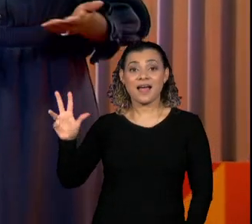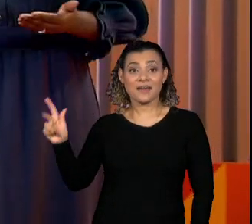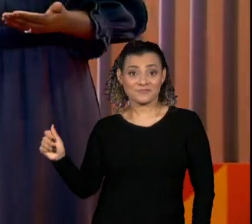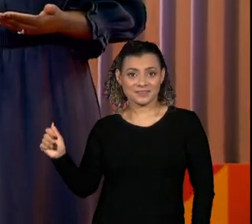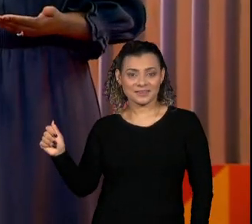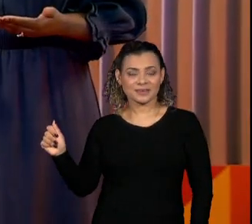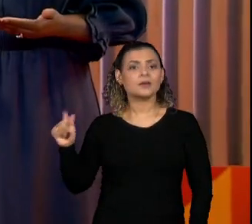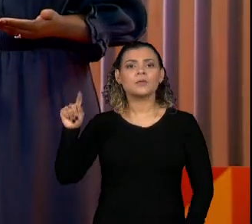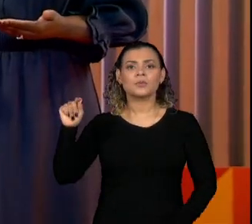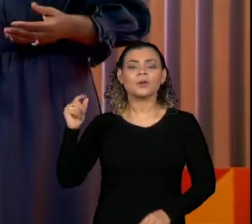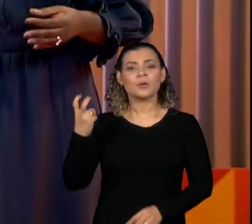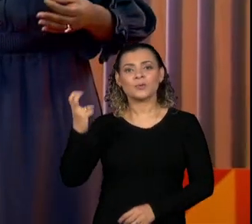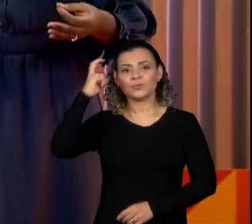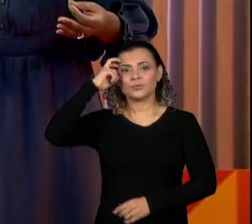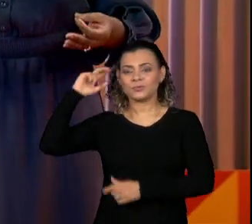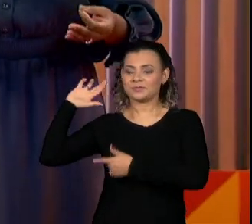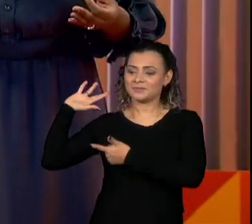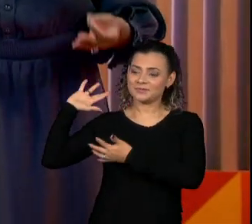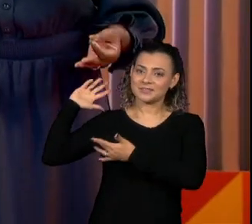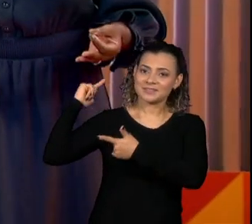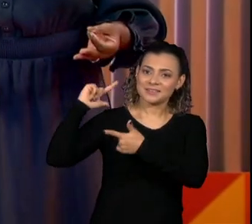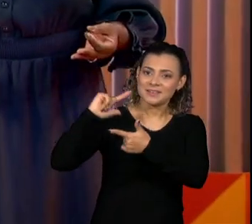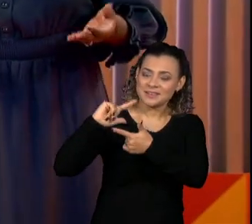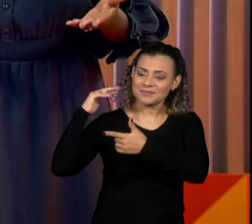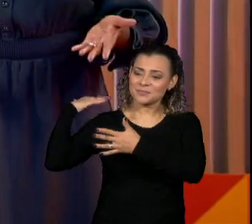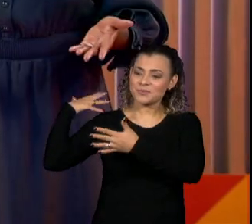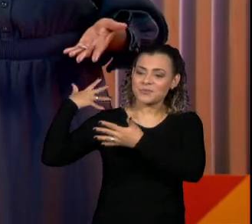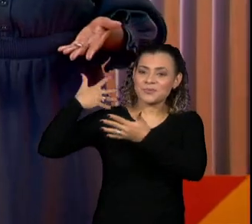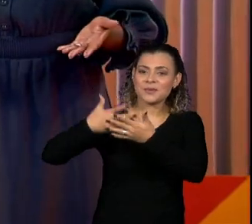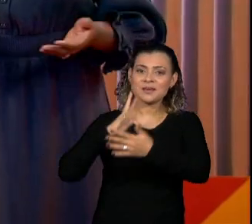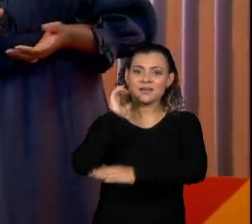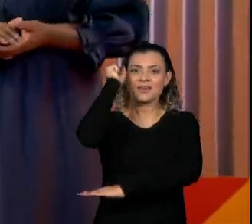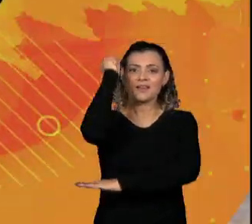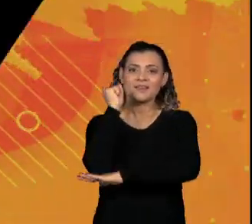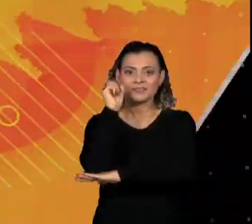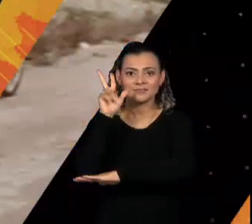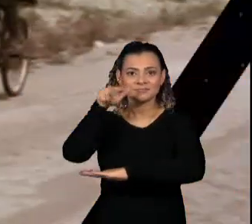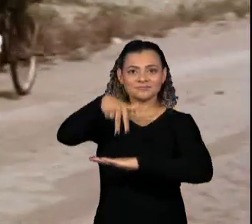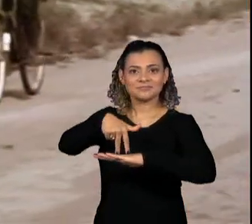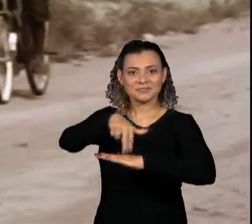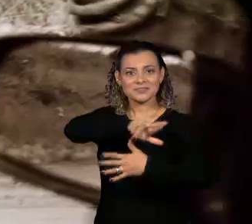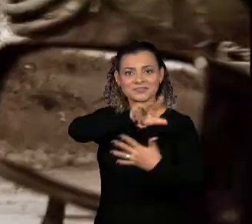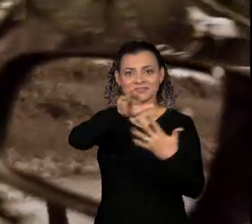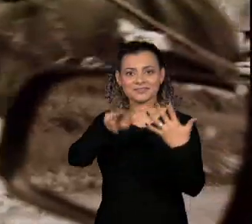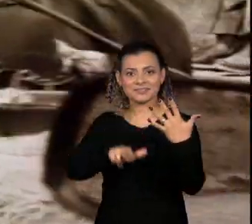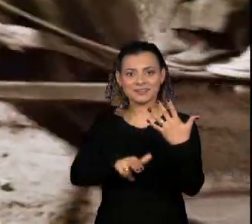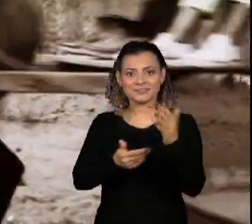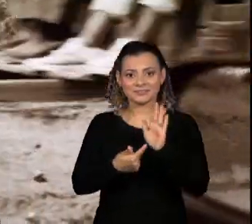Cultura, ancestralidade, resistência e muito mais.